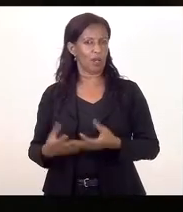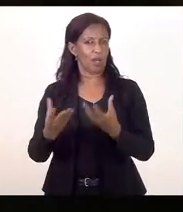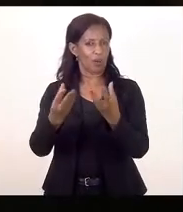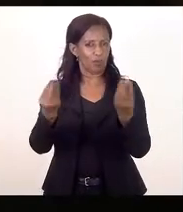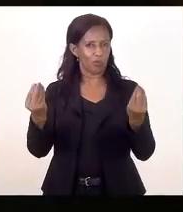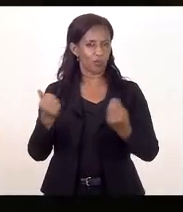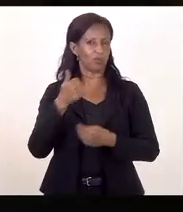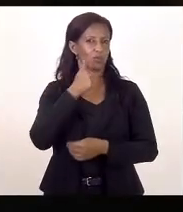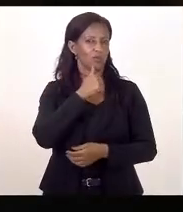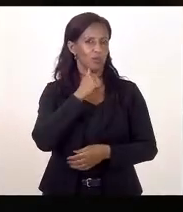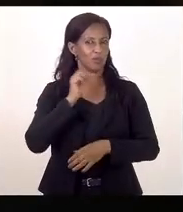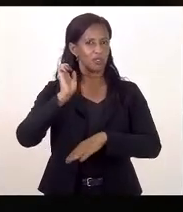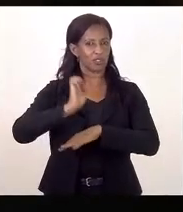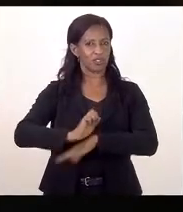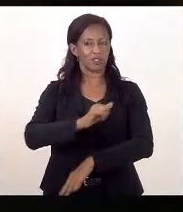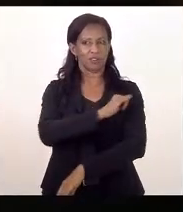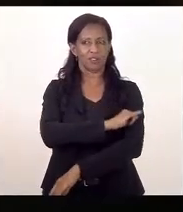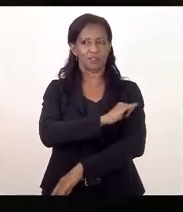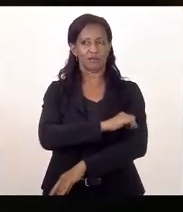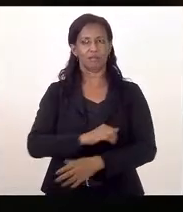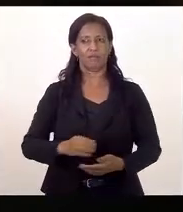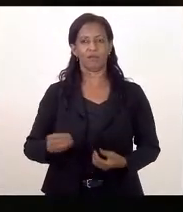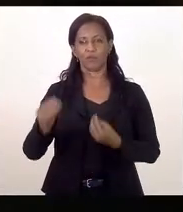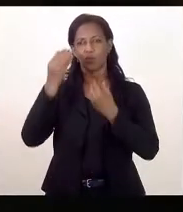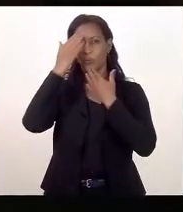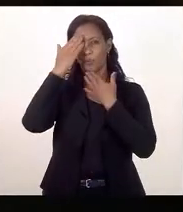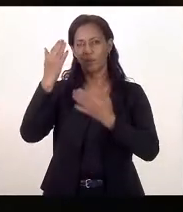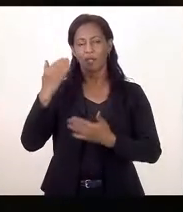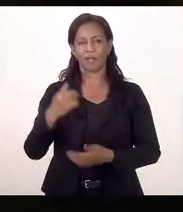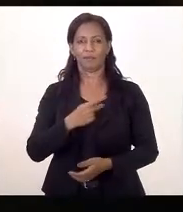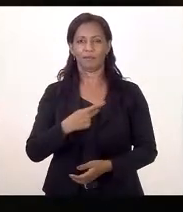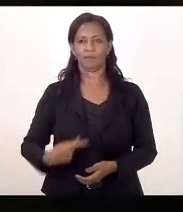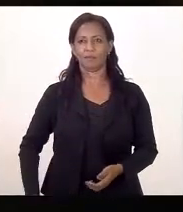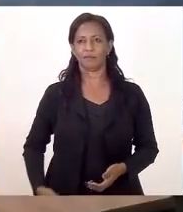mulheres do estado do Rio de Janeiro. Muito obrigada, presidente.